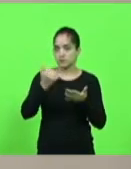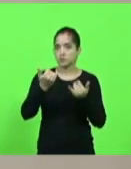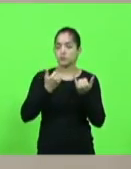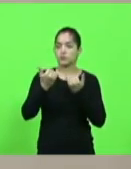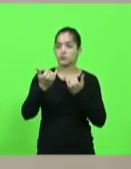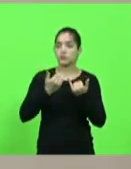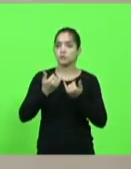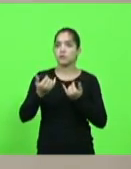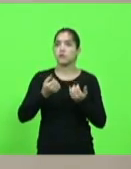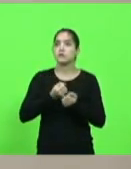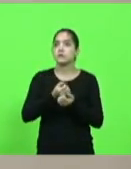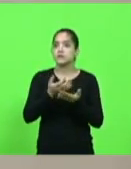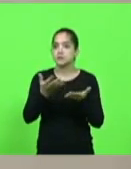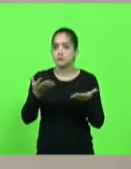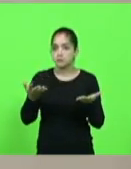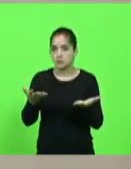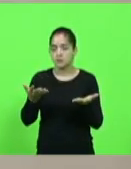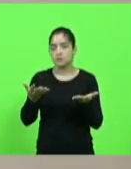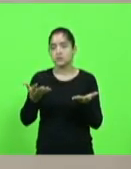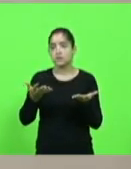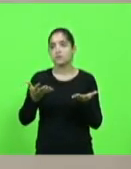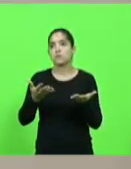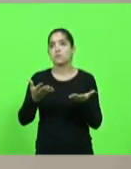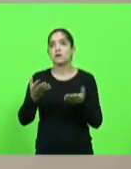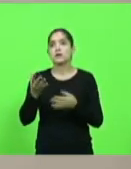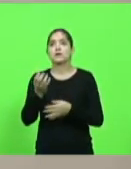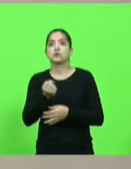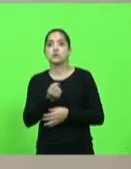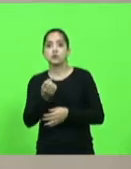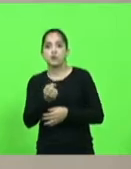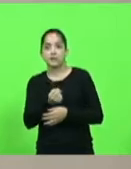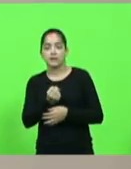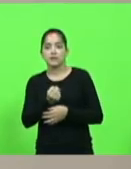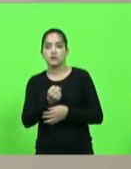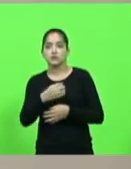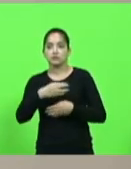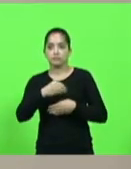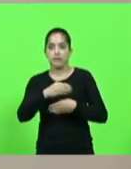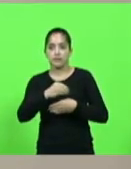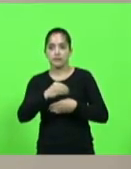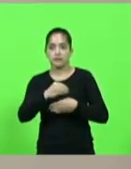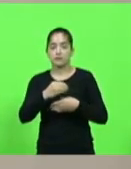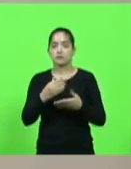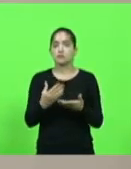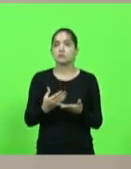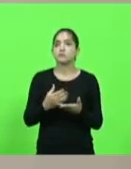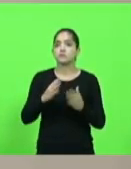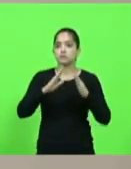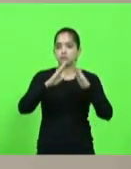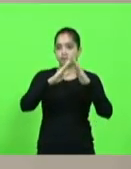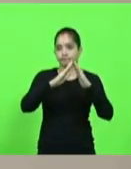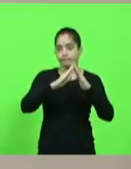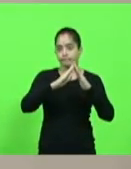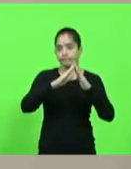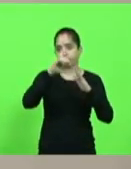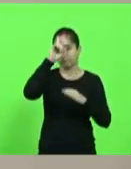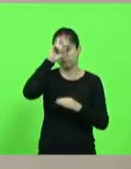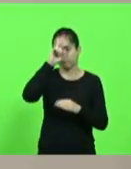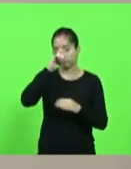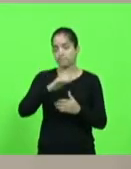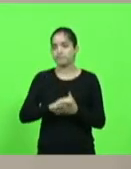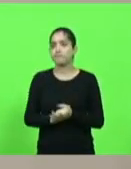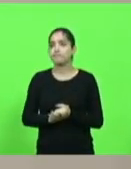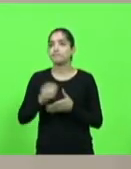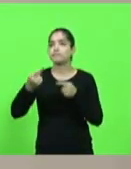da distribuição e descarte do leite materno no Hospital Maternidade Tereza Ramos. Em discussão. Não havendo quem queira